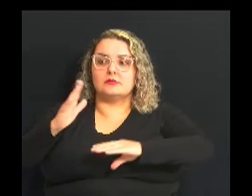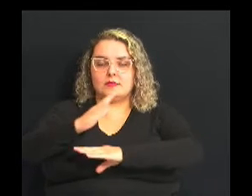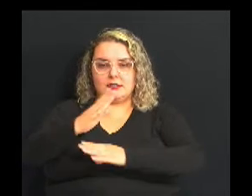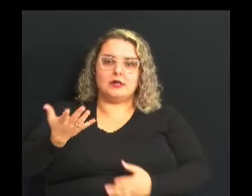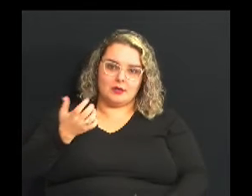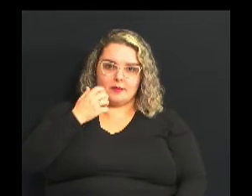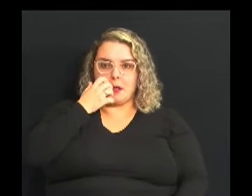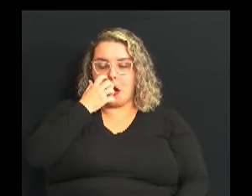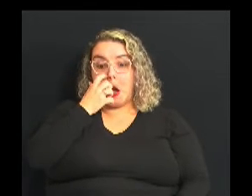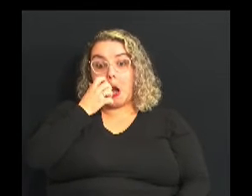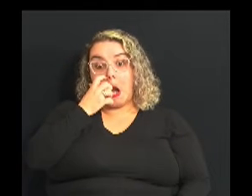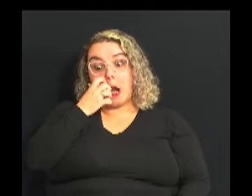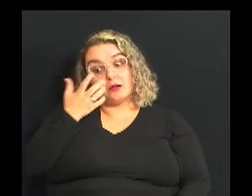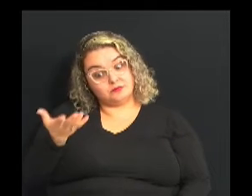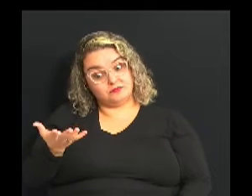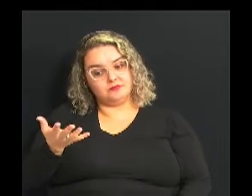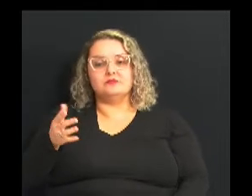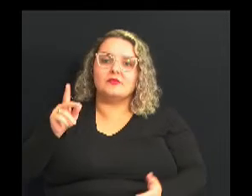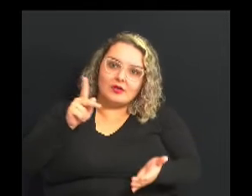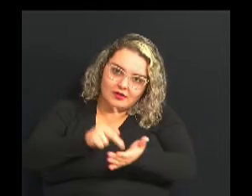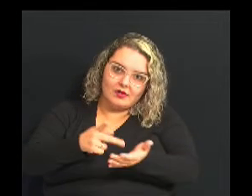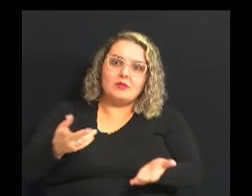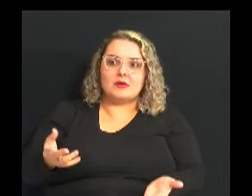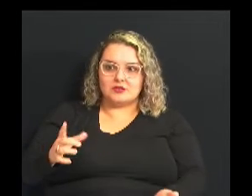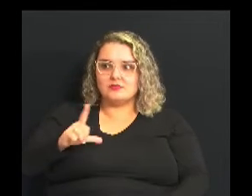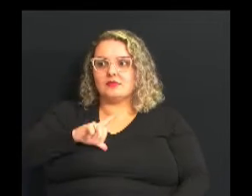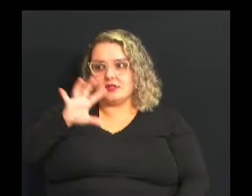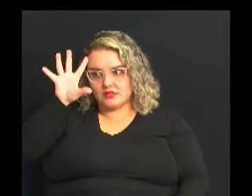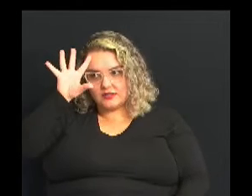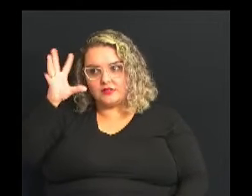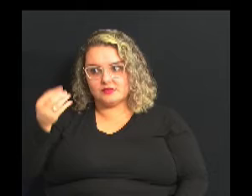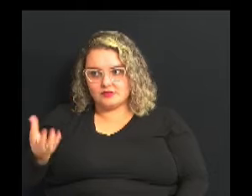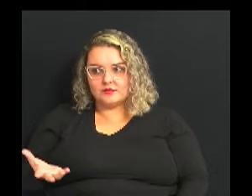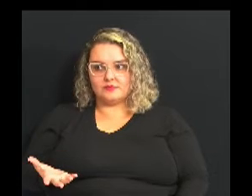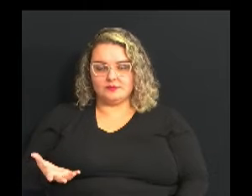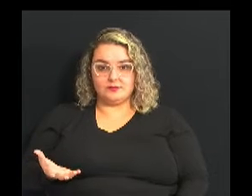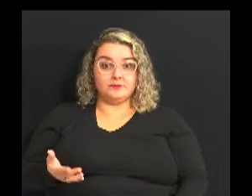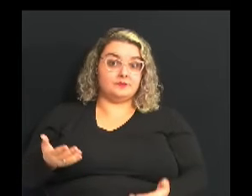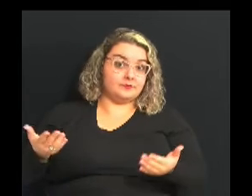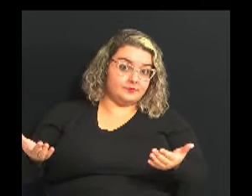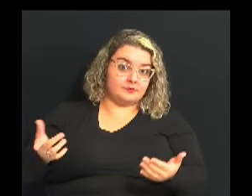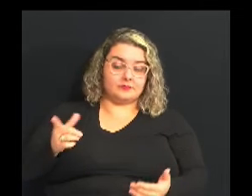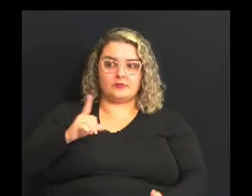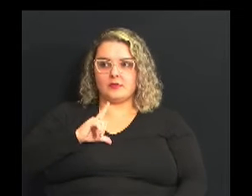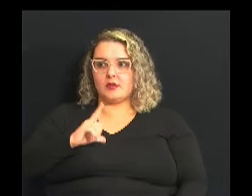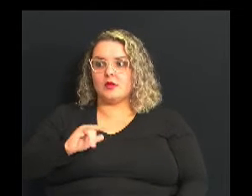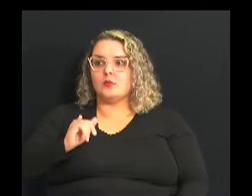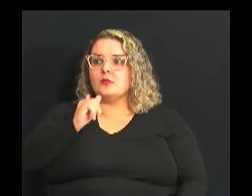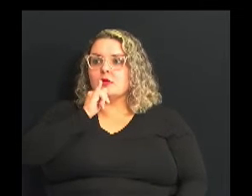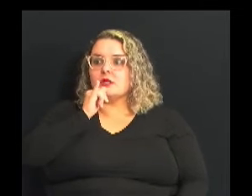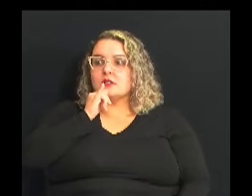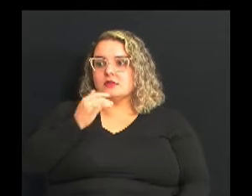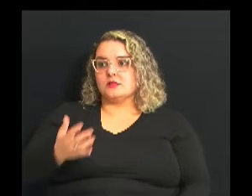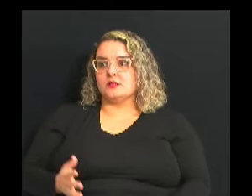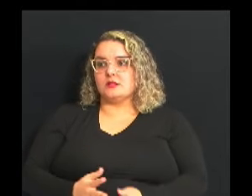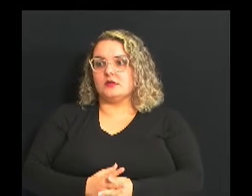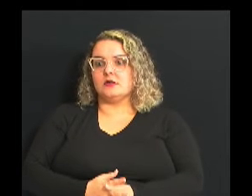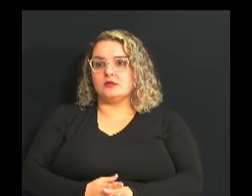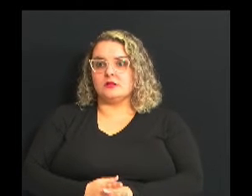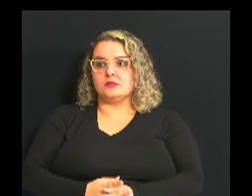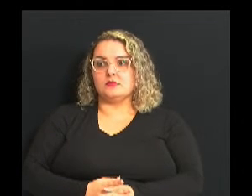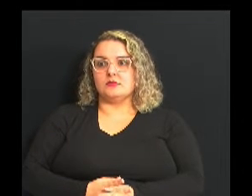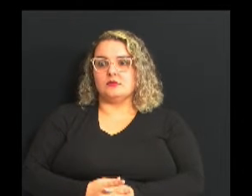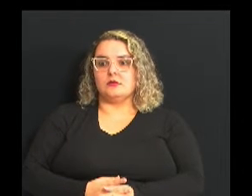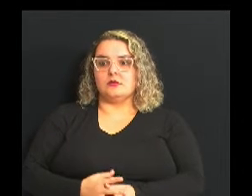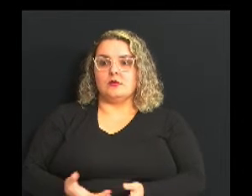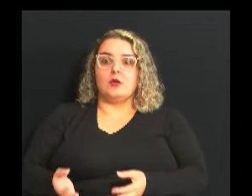ou seja, a pessoa realmente tem esse conhecimento. Além disso, nós temos, por exemplo, situações como